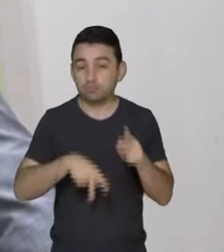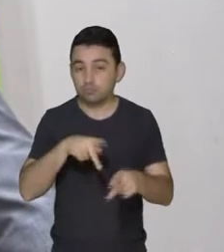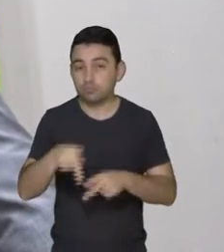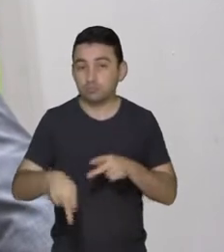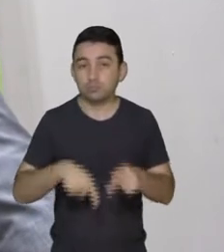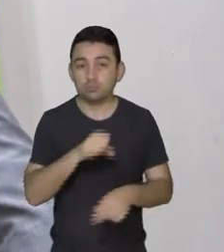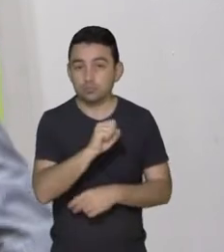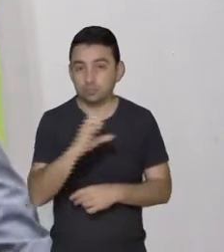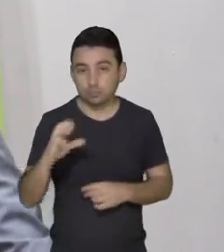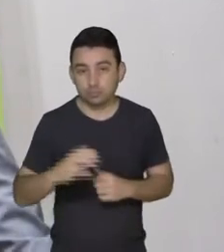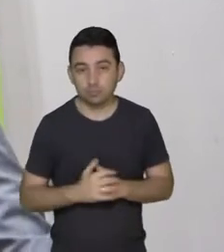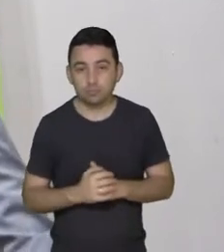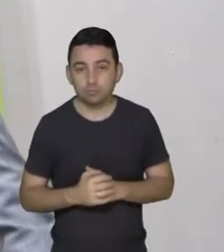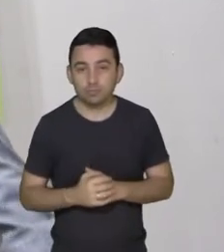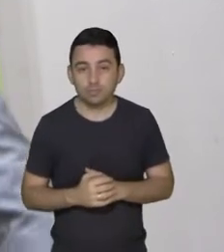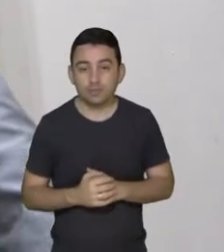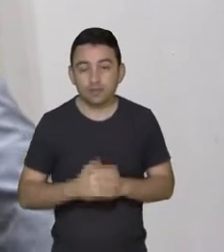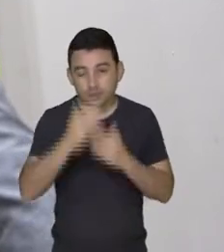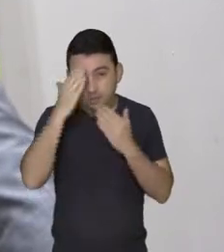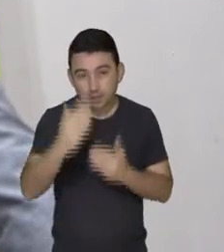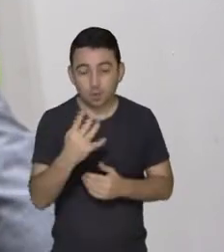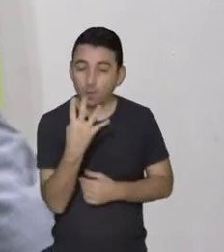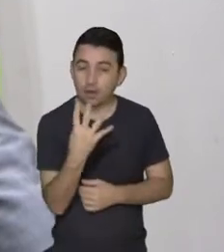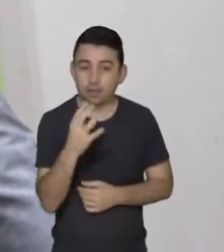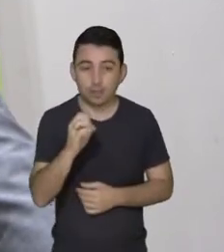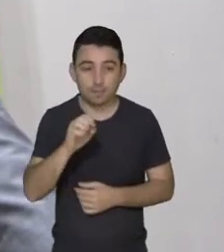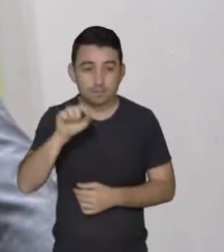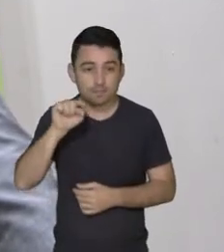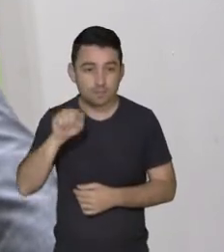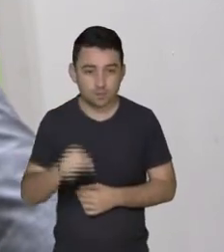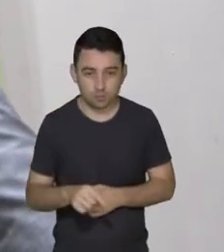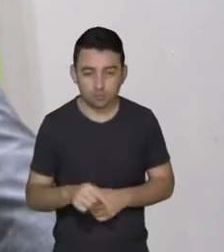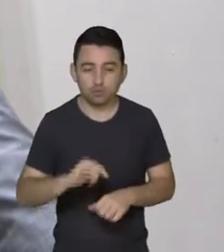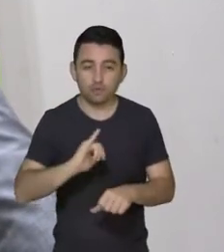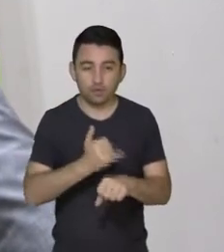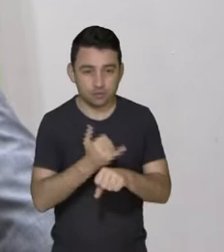Quero Agradecer aos quase 40 mil joinvilenses